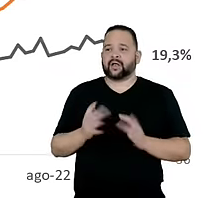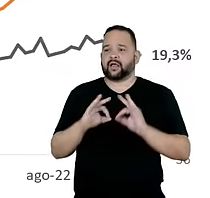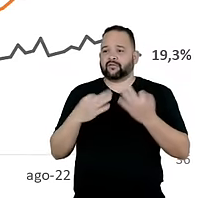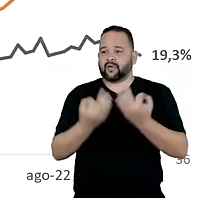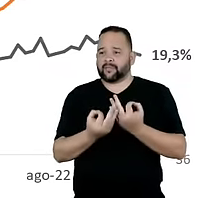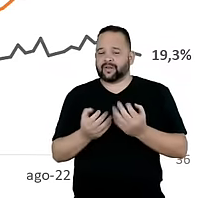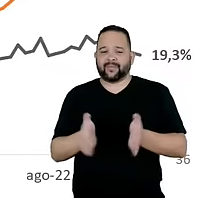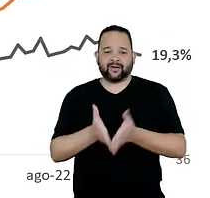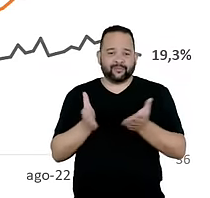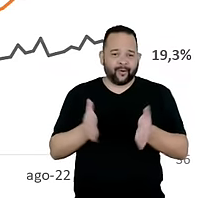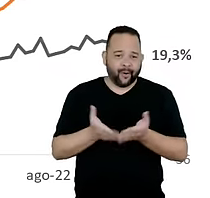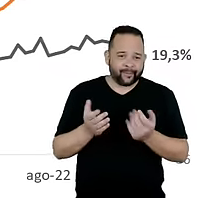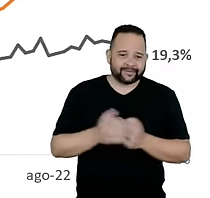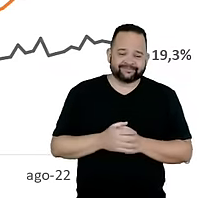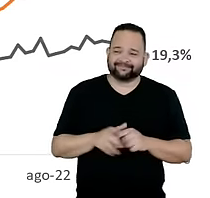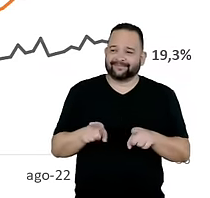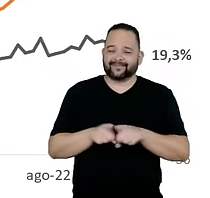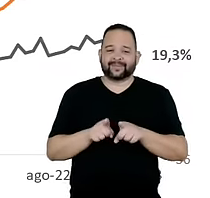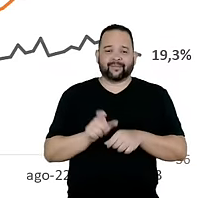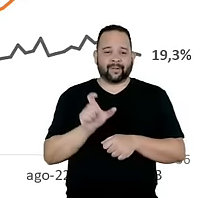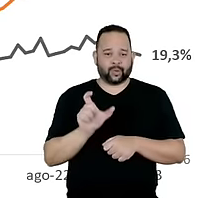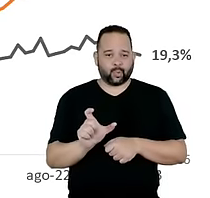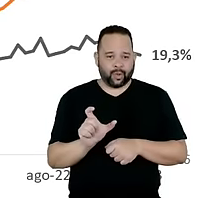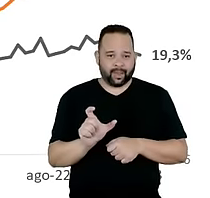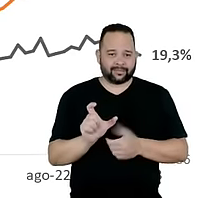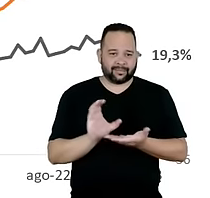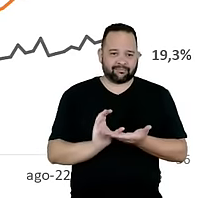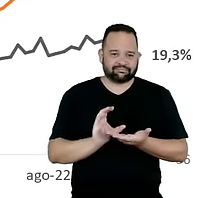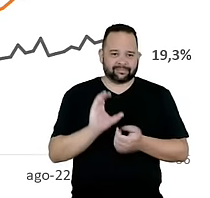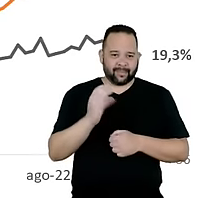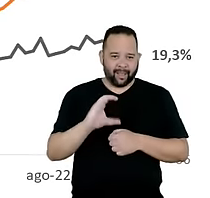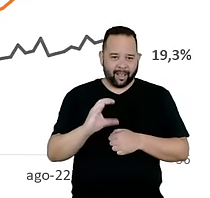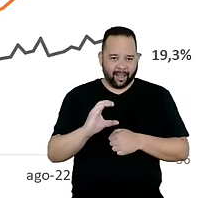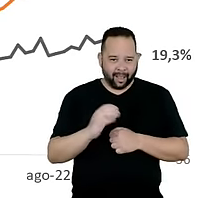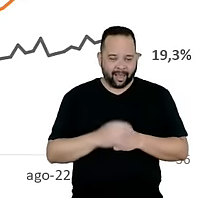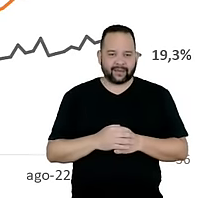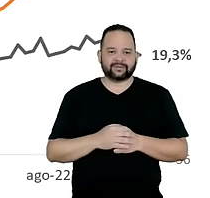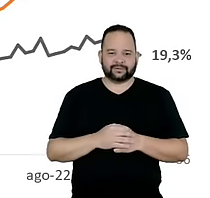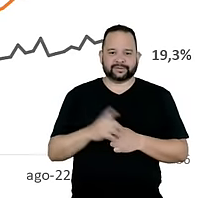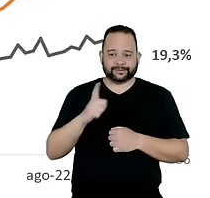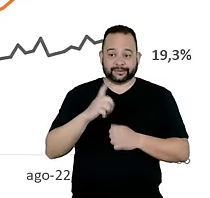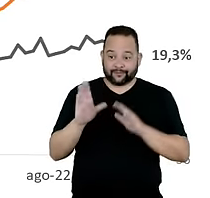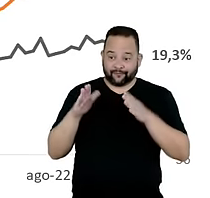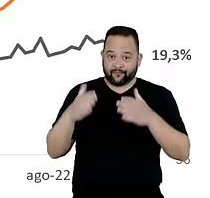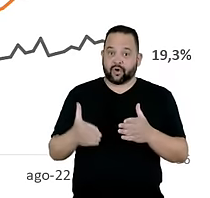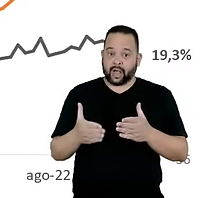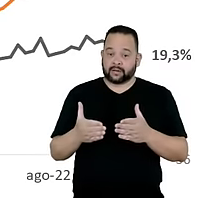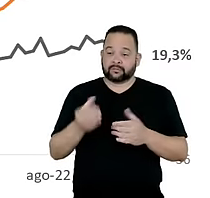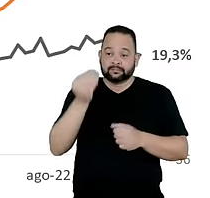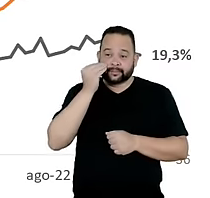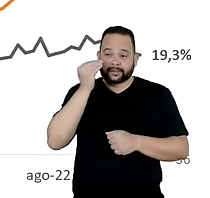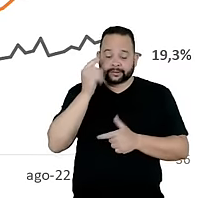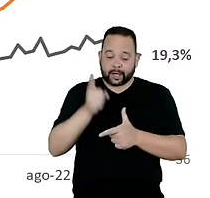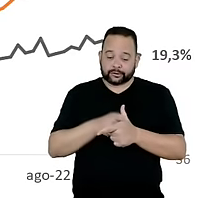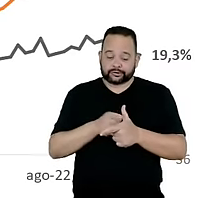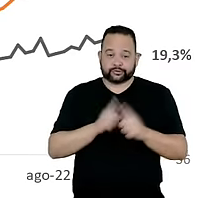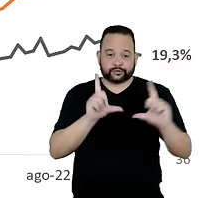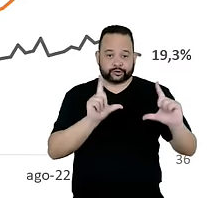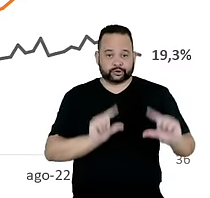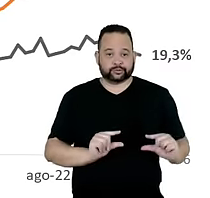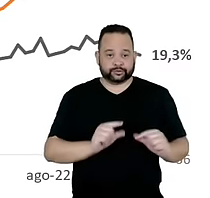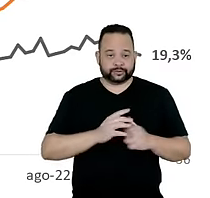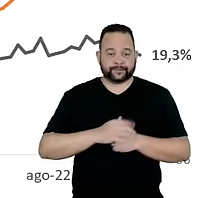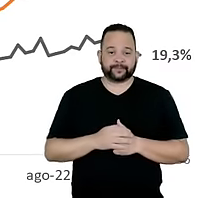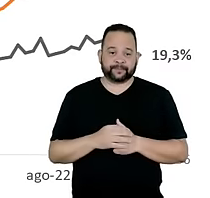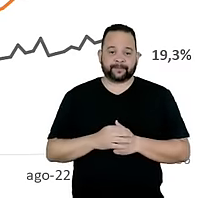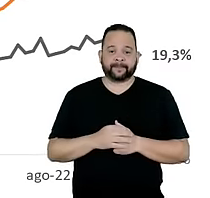cartão de crédito ess essas linhas de crédito emergenciais a gente tem olhado com bastante atenção mas de uma forma geral o desaceleração de crédito tá mais ou